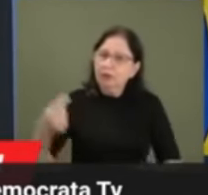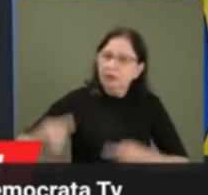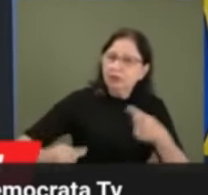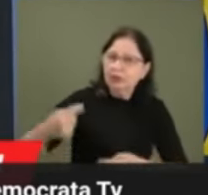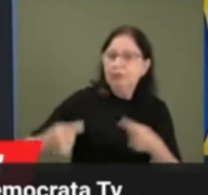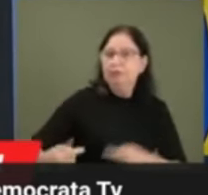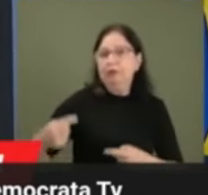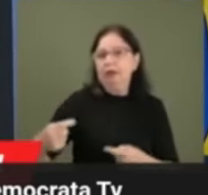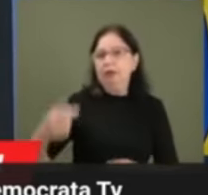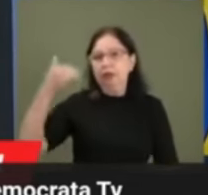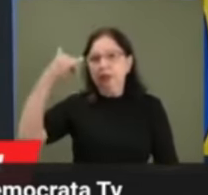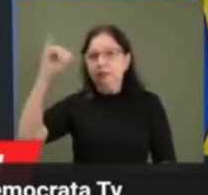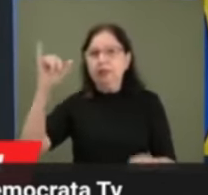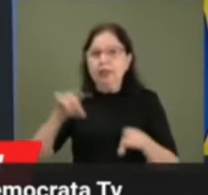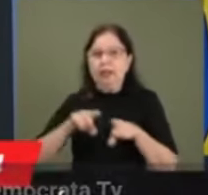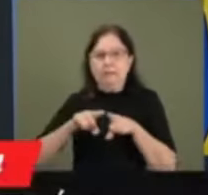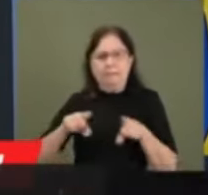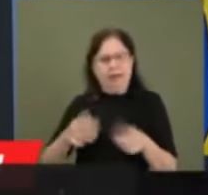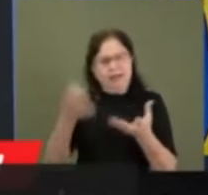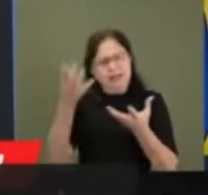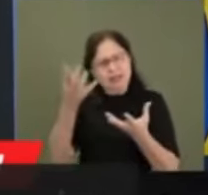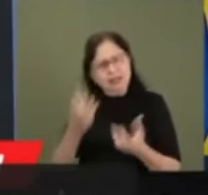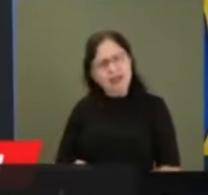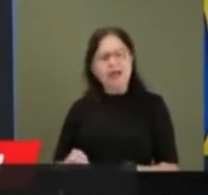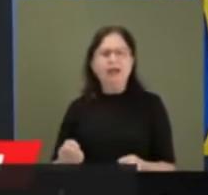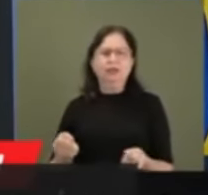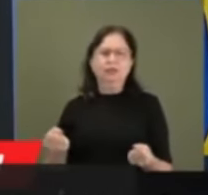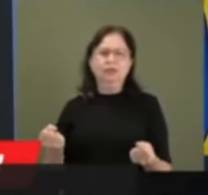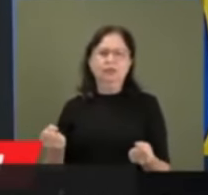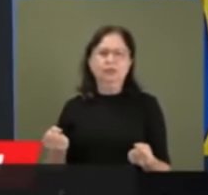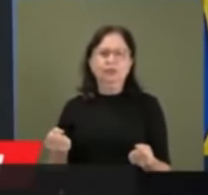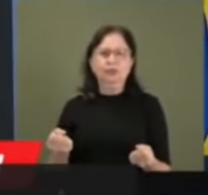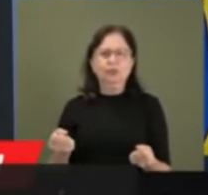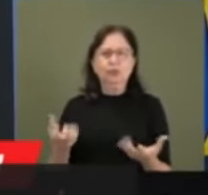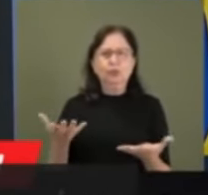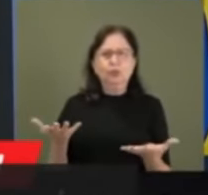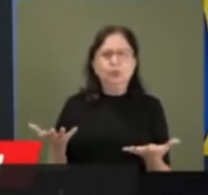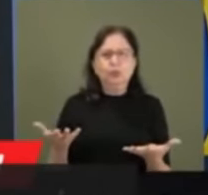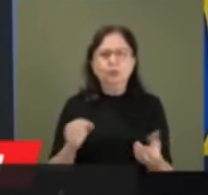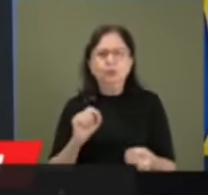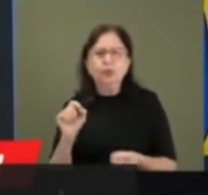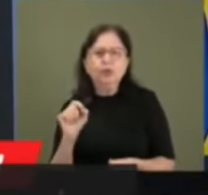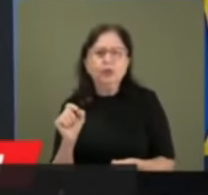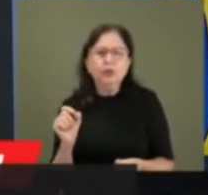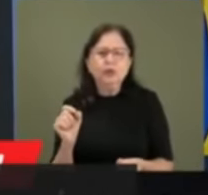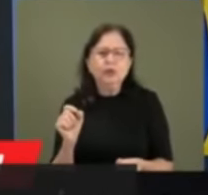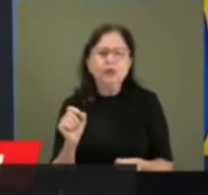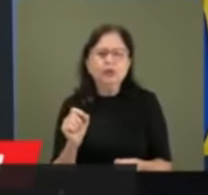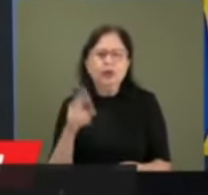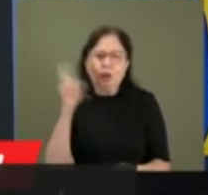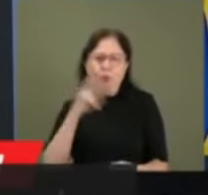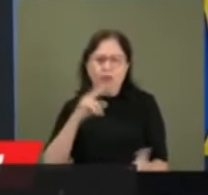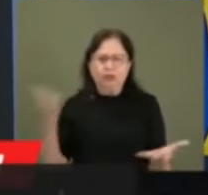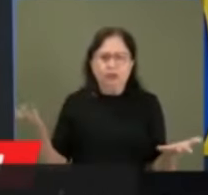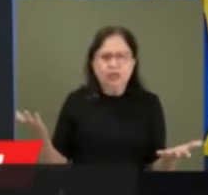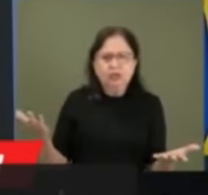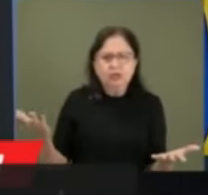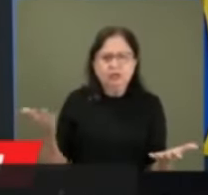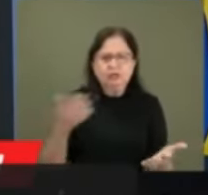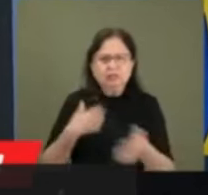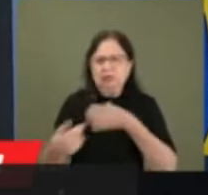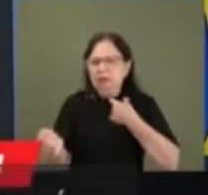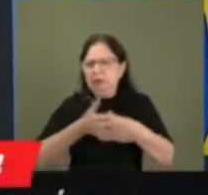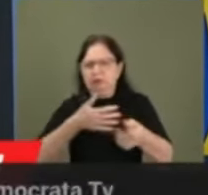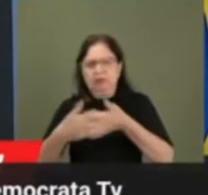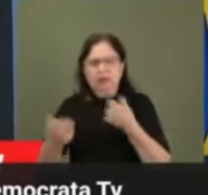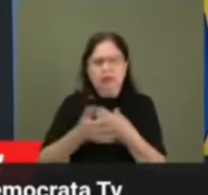ainda assumir para si uma coisa como se a gente não consegue fazer bem feito então façamos de qualquer jeito então se a lei sempre